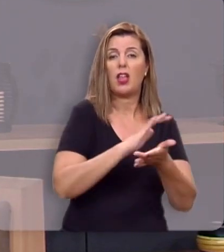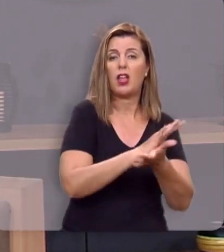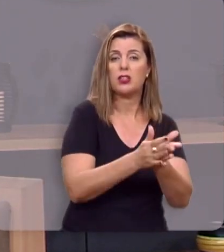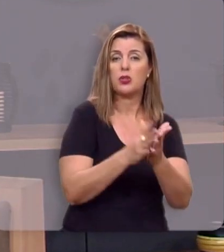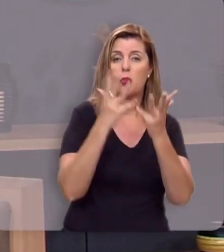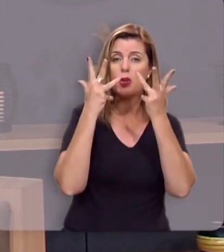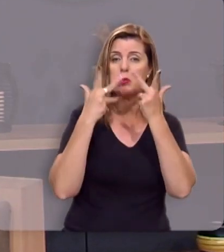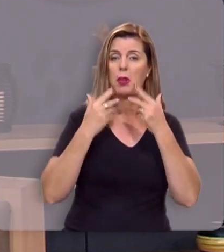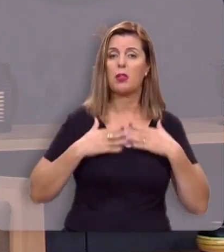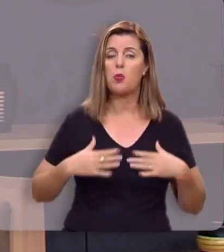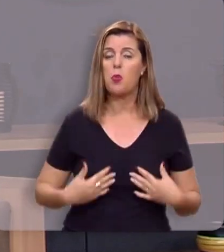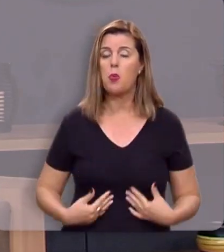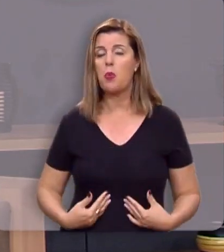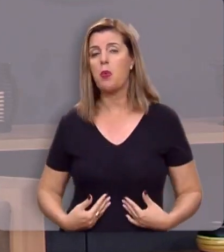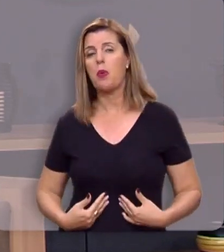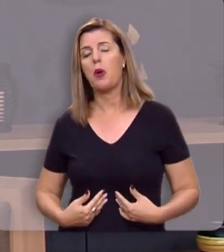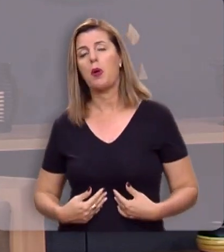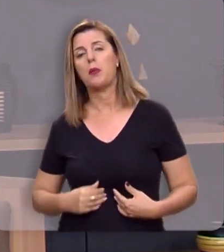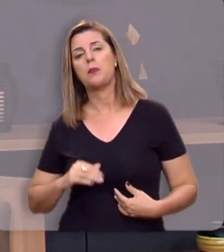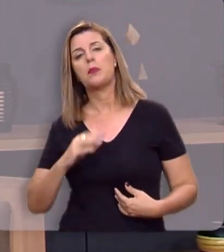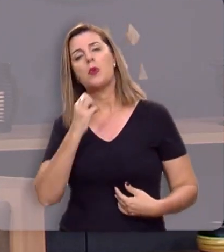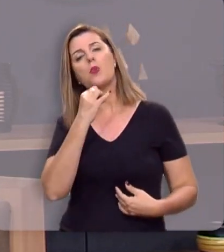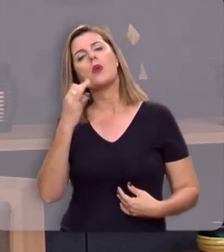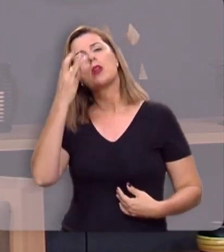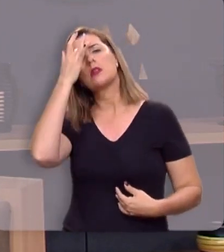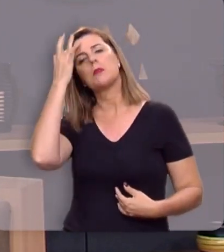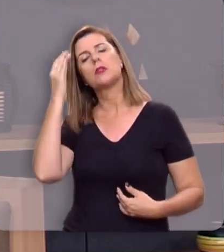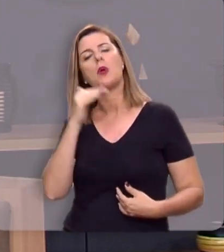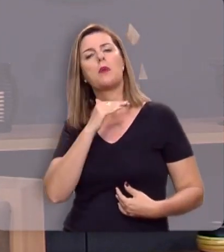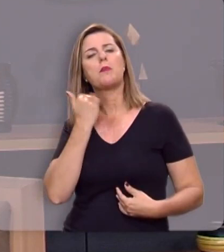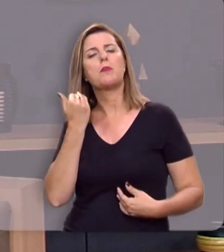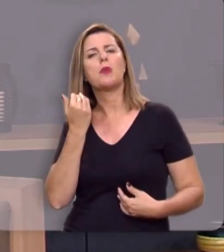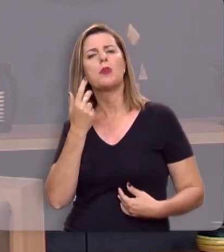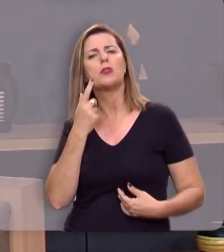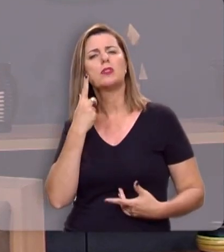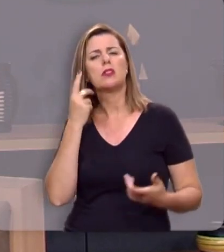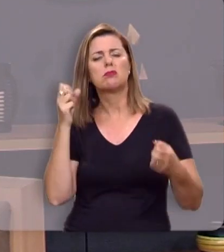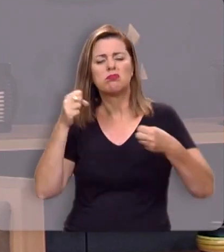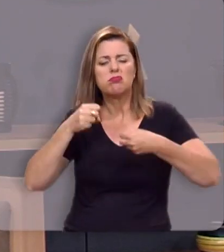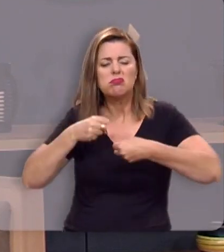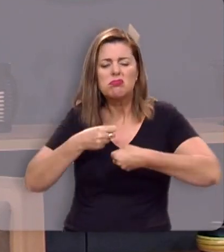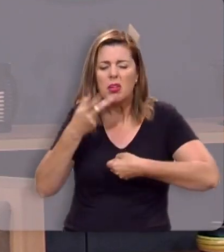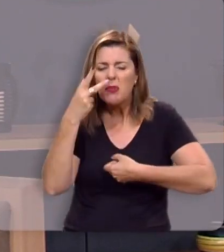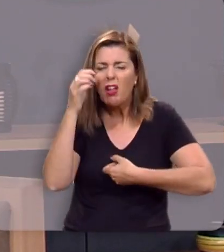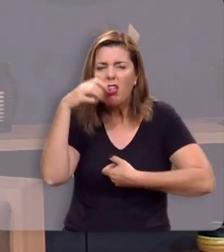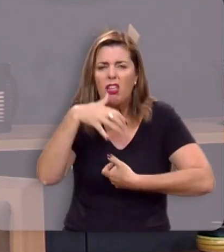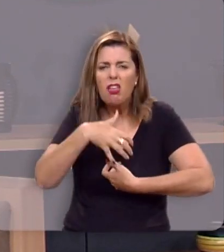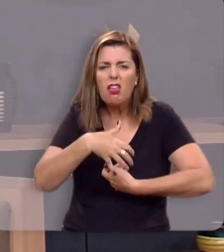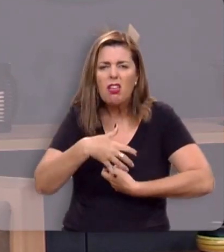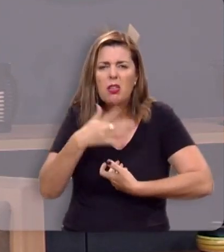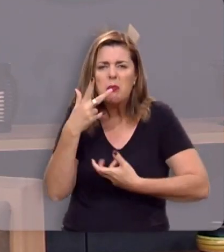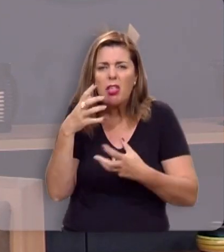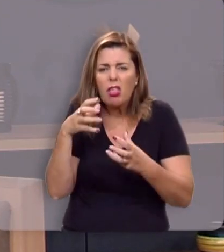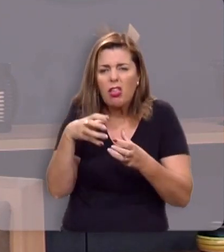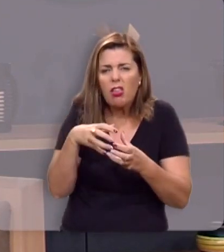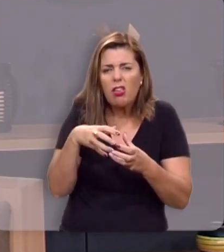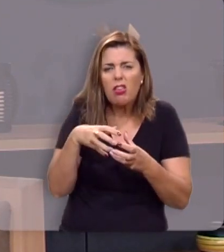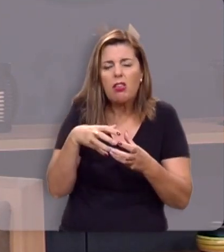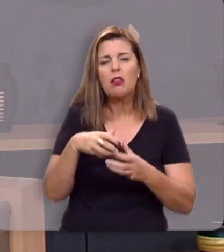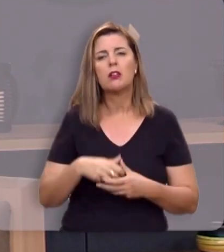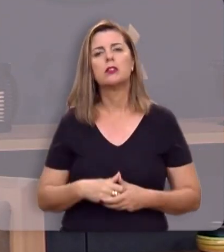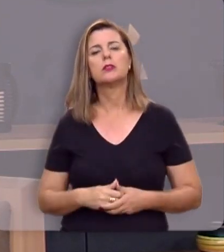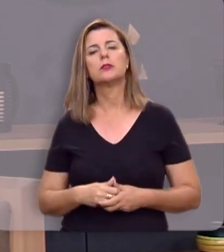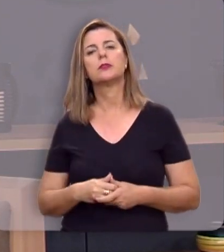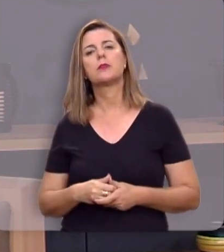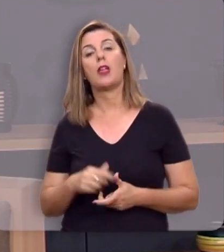a beleza do corpo. E quantas pessoas morrem caquéticas, como que mirradas,